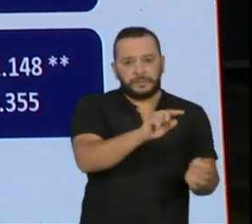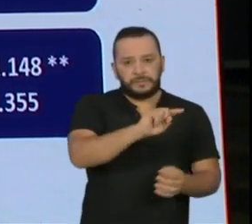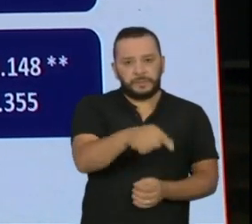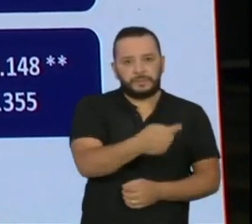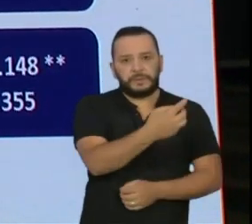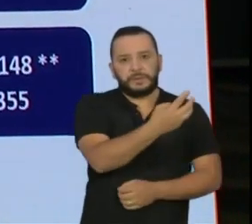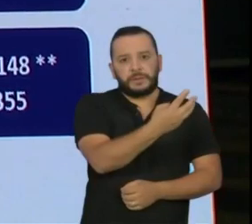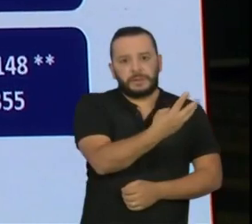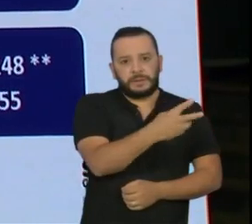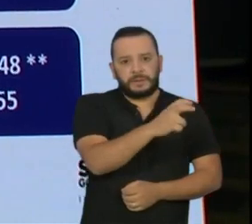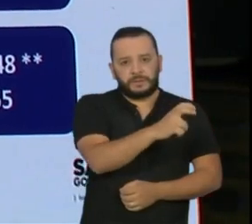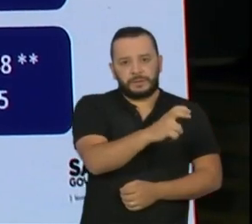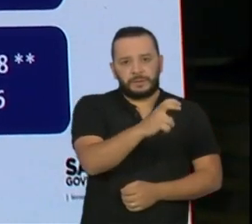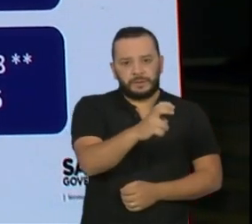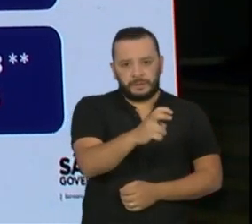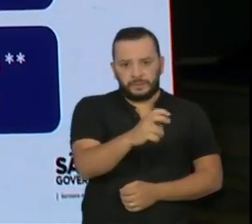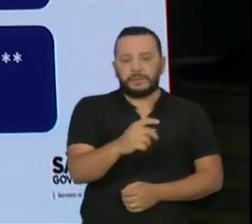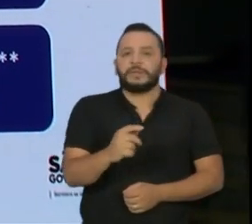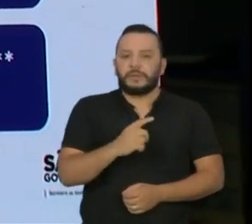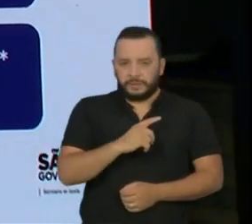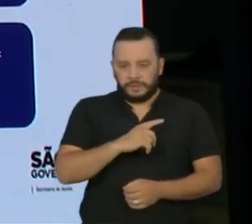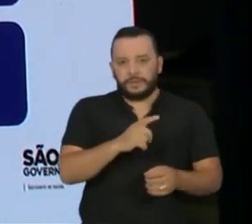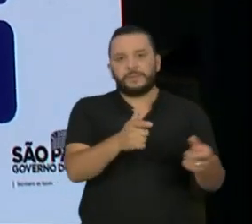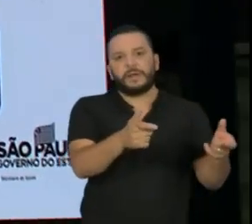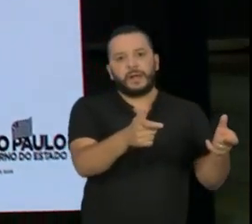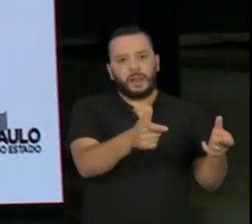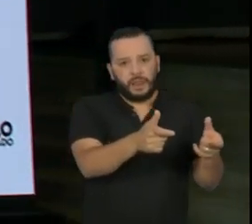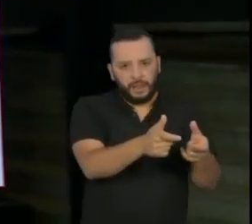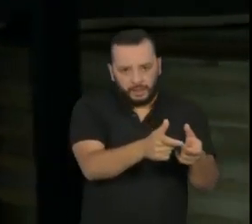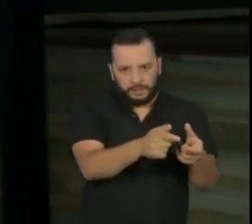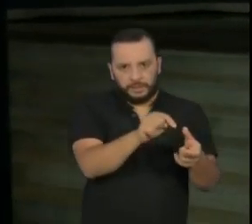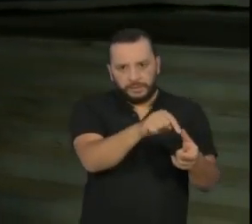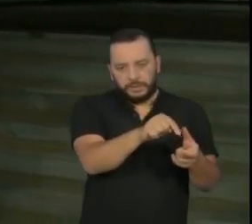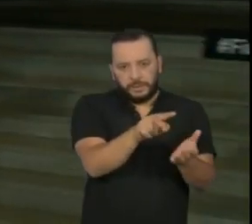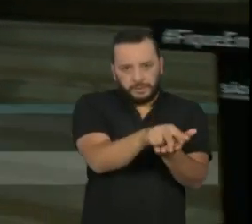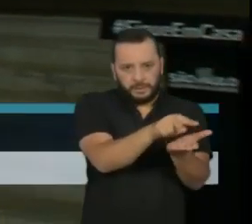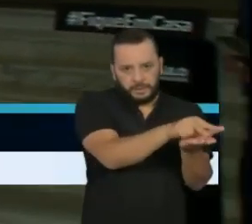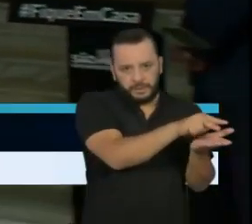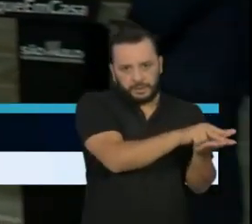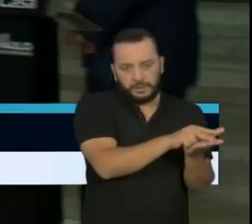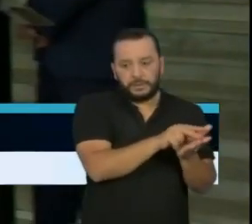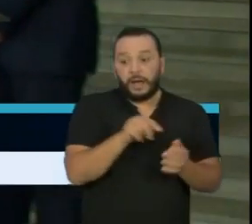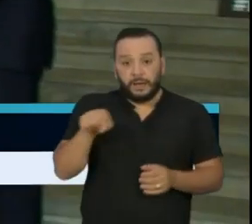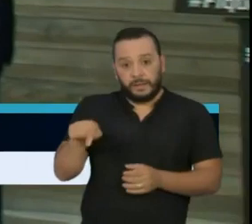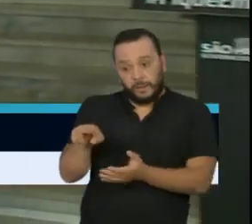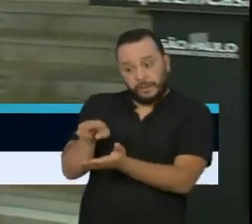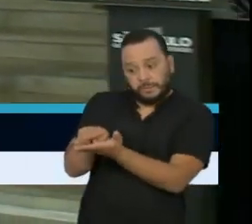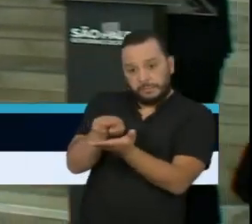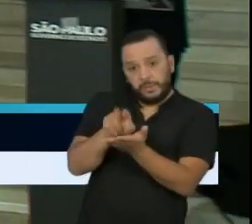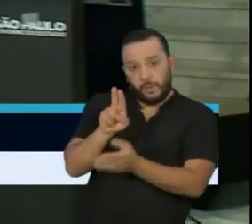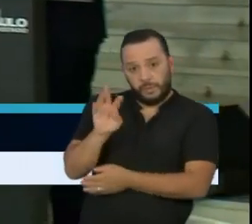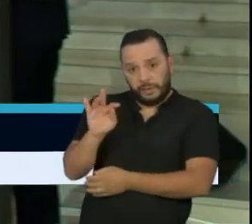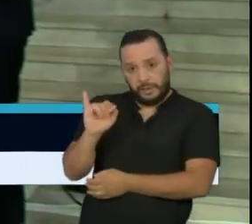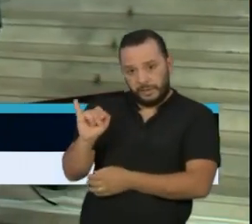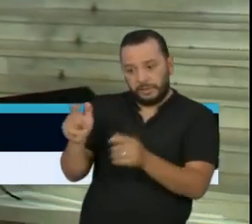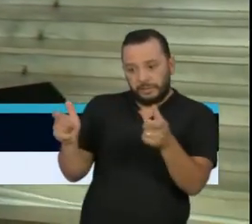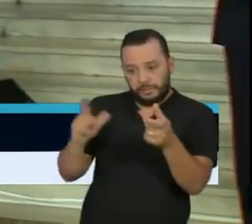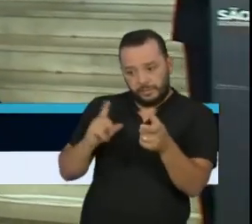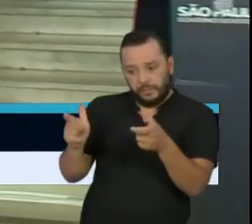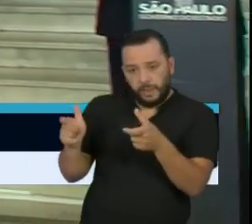1.355. Teve uma pequena queda no número de pacientes internados em UTI. A taxa de